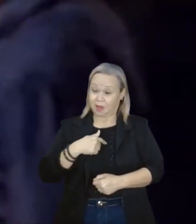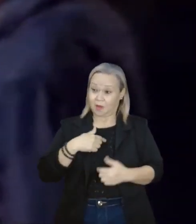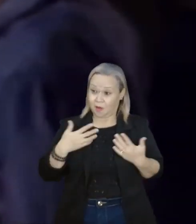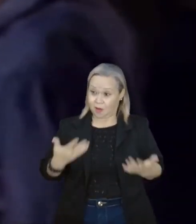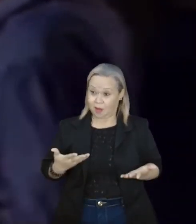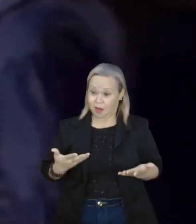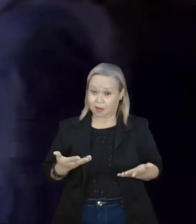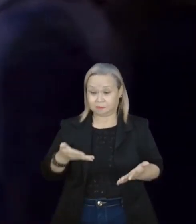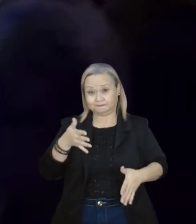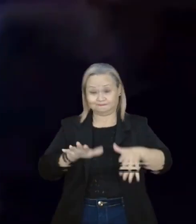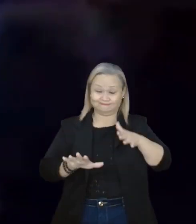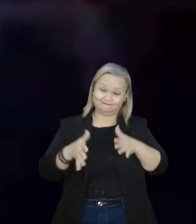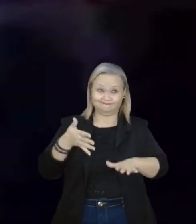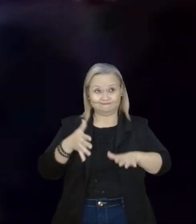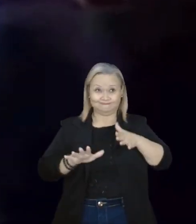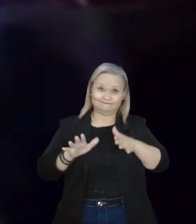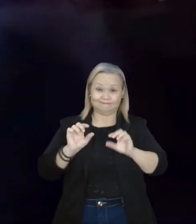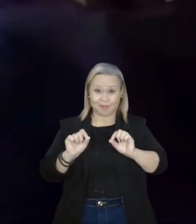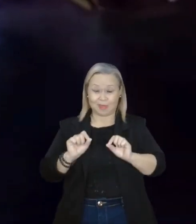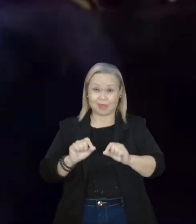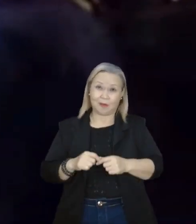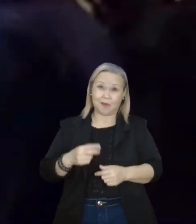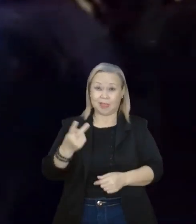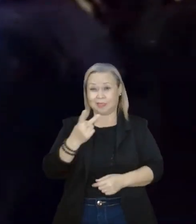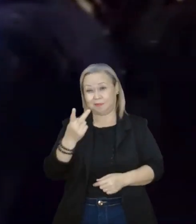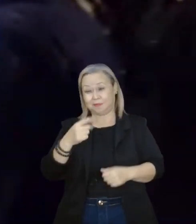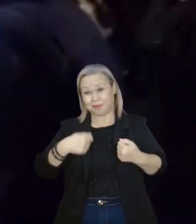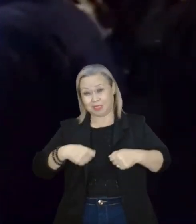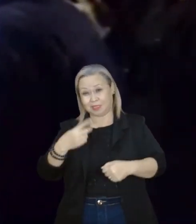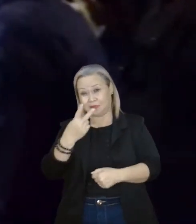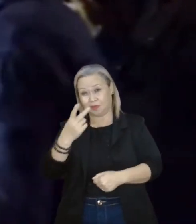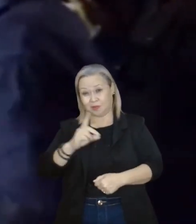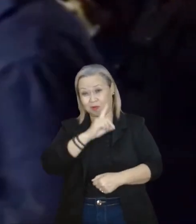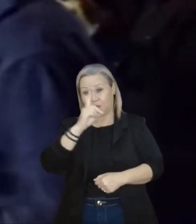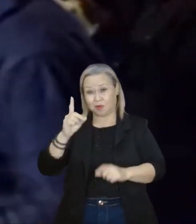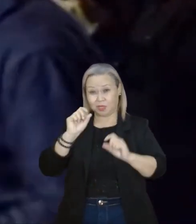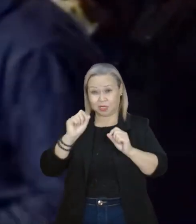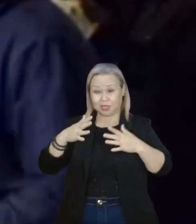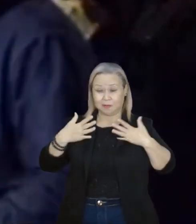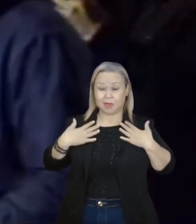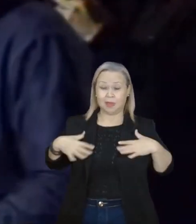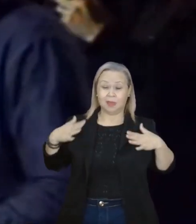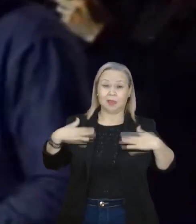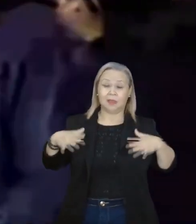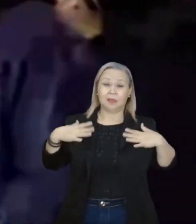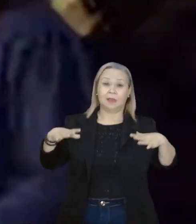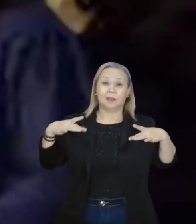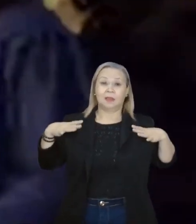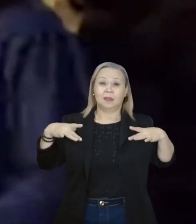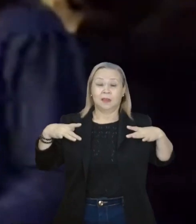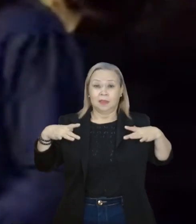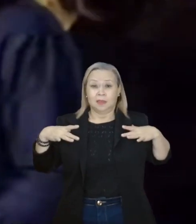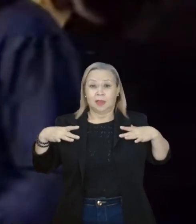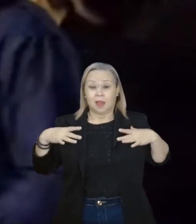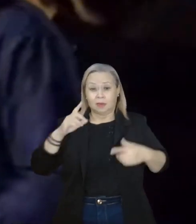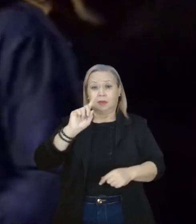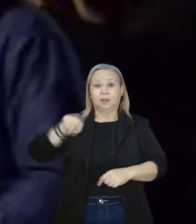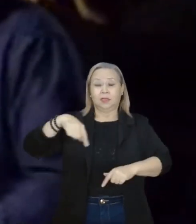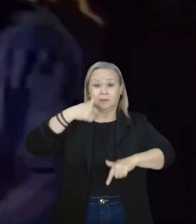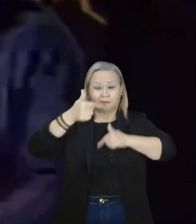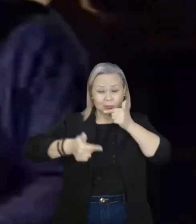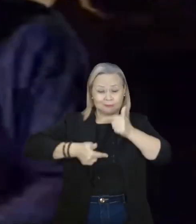Eu talvez tire uns 2 dias para descansar e depois eu vou começar a trabalhar,